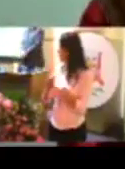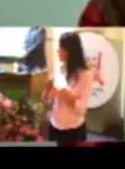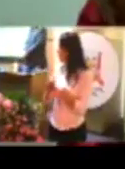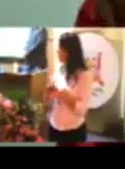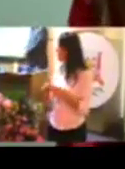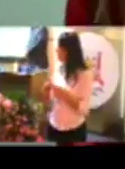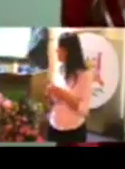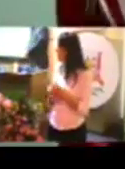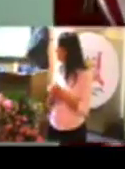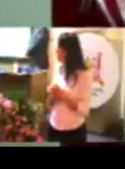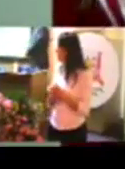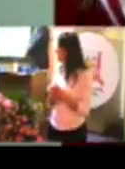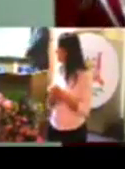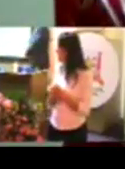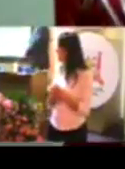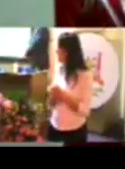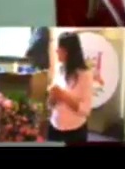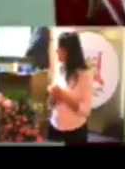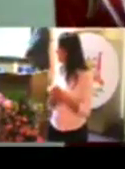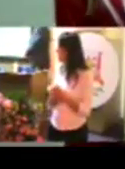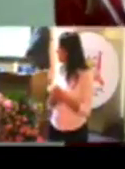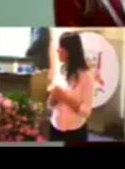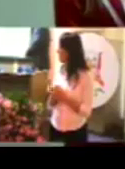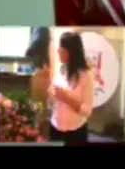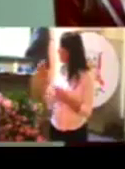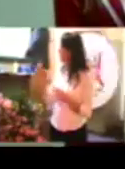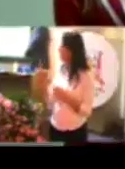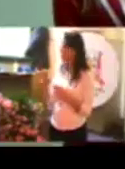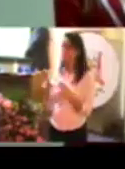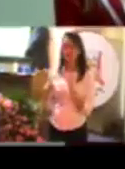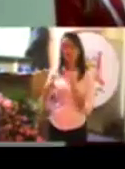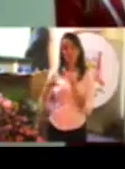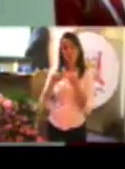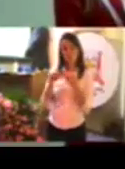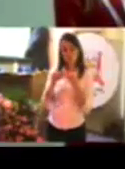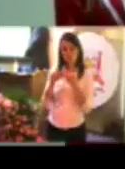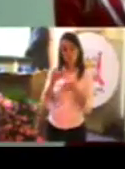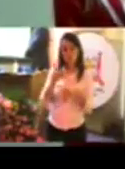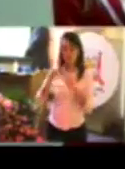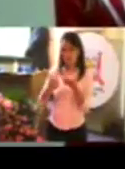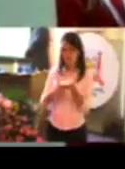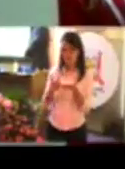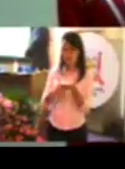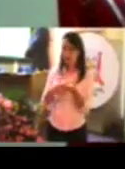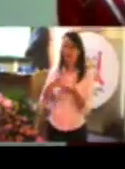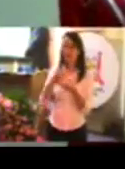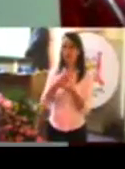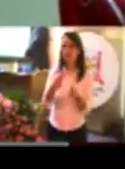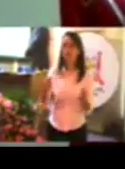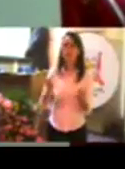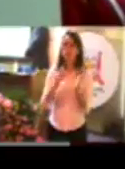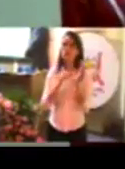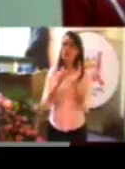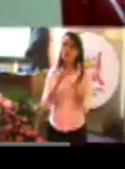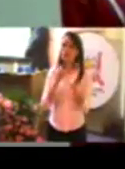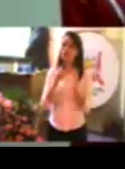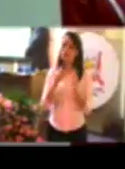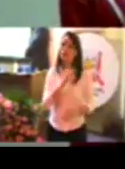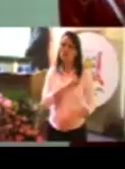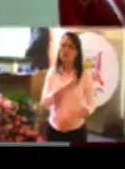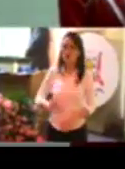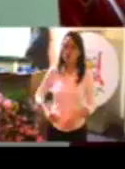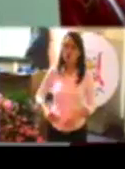edição com a capa personalizada, a capa dura, que é a mesma que os senadores recebem em seus